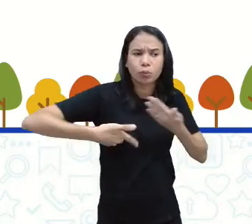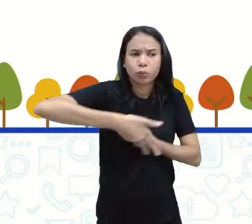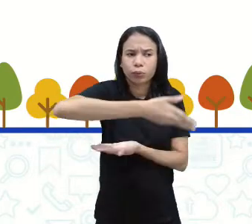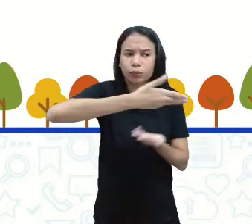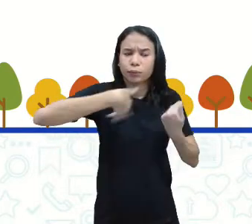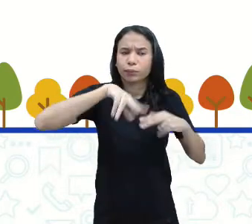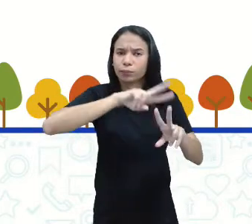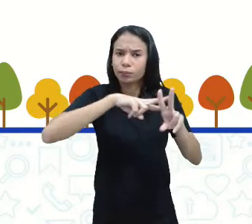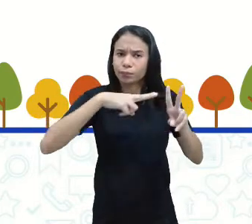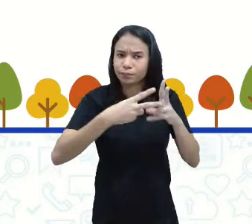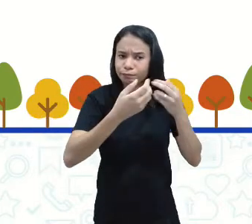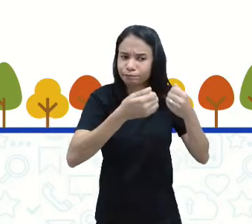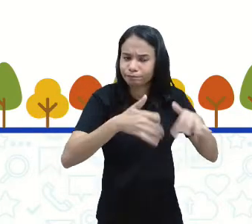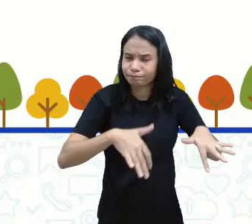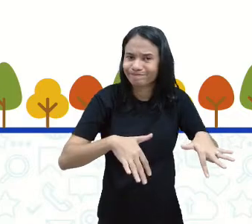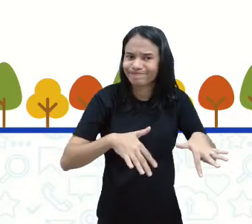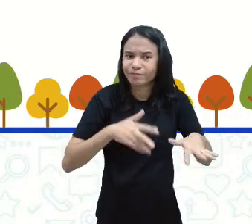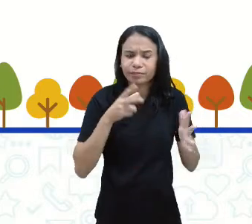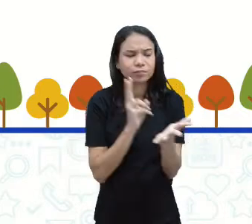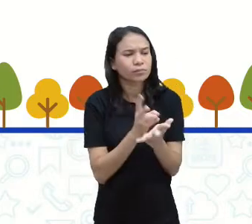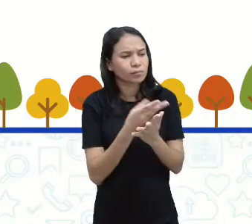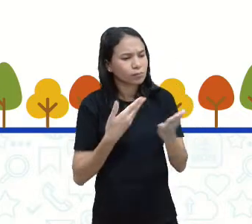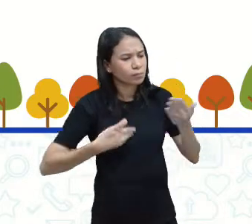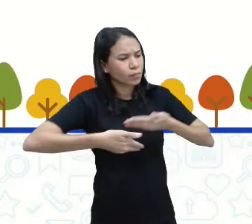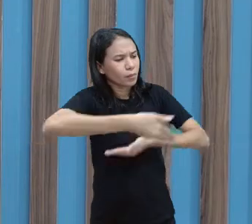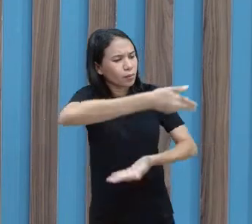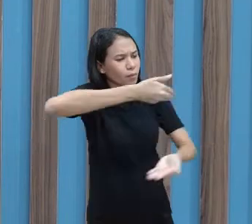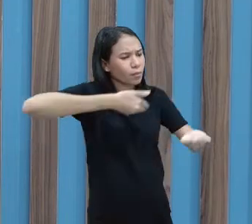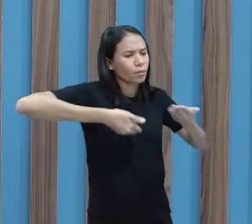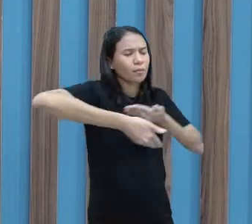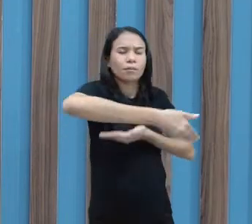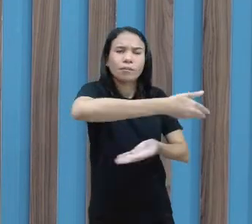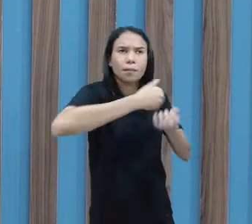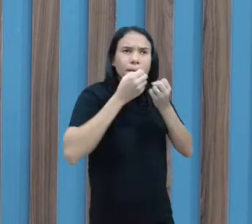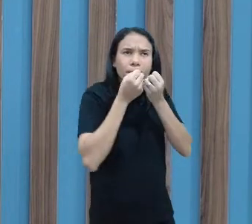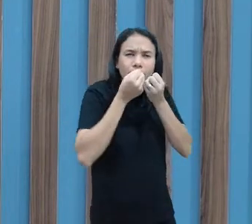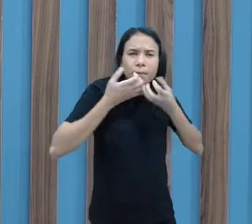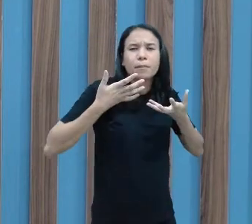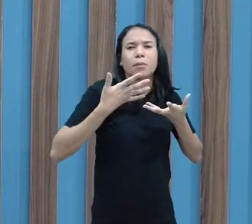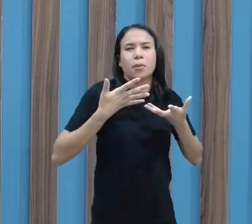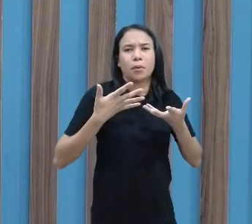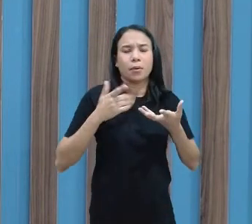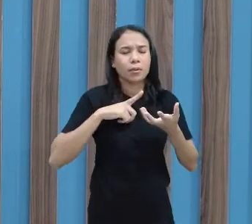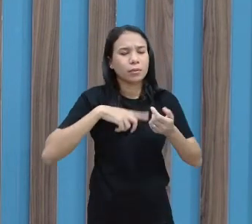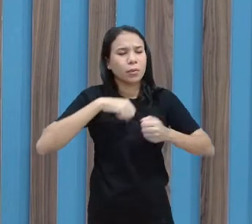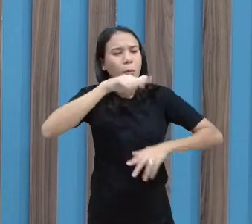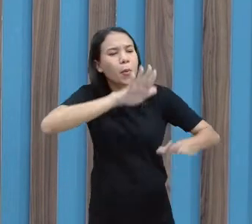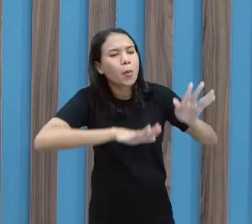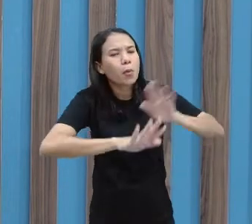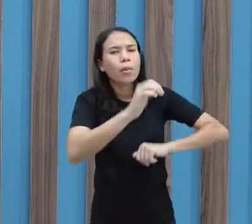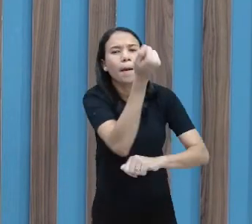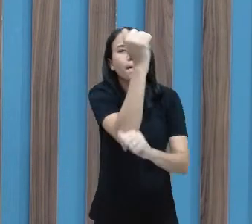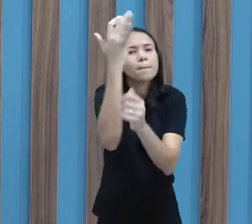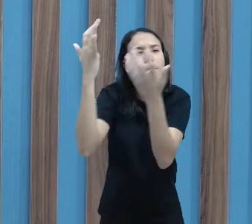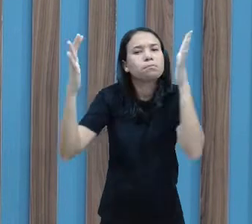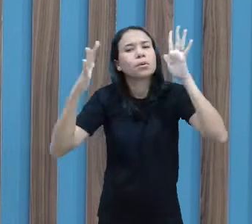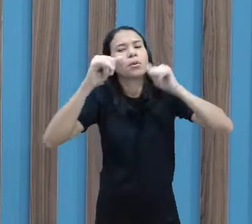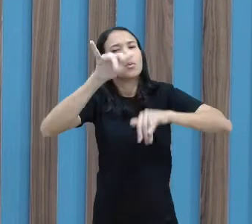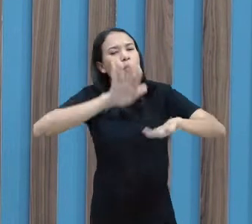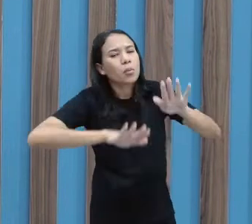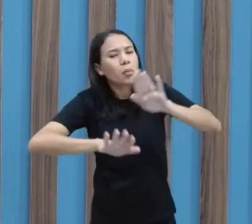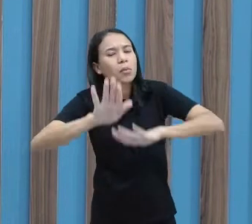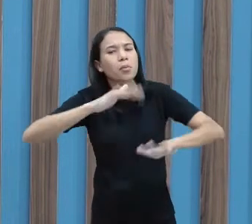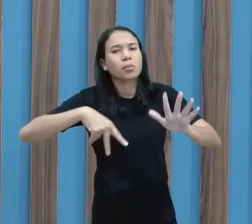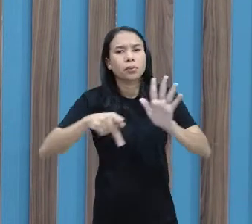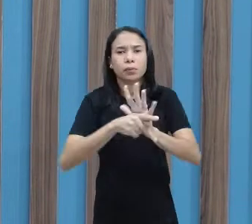recursos naturais? Será que sempre a gente teve essa relação, né, de cuidado, de zelo, né, de